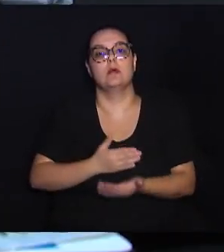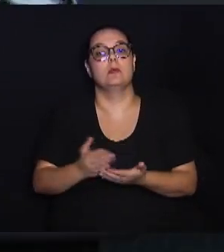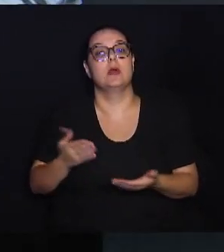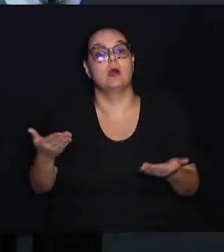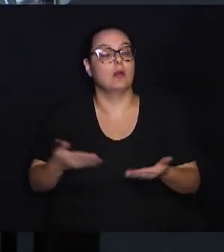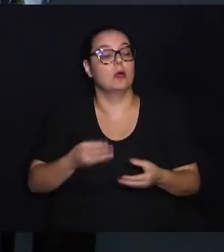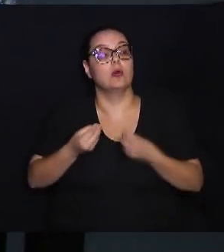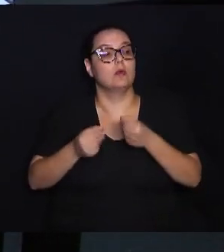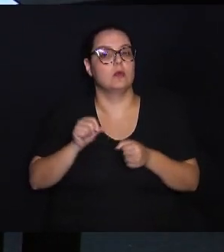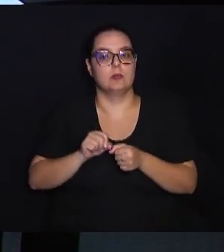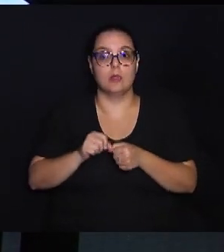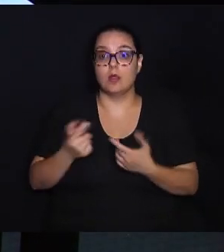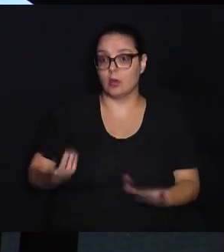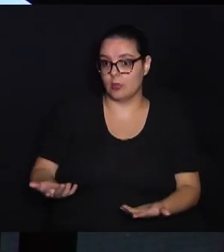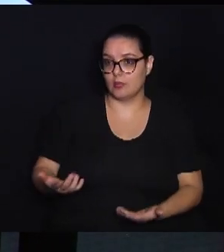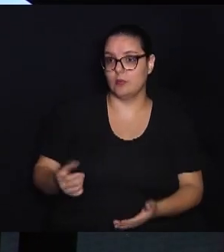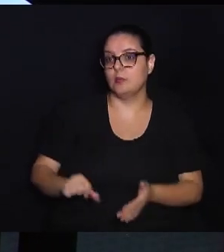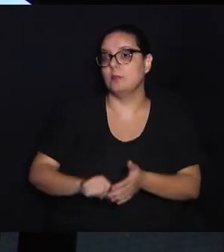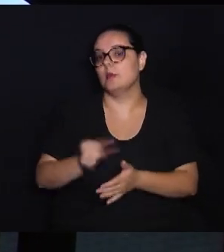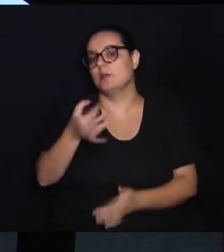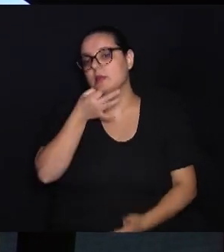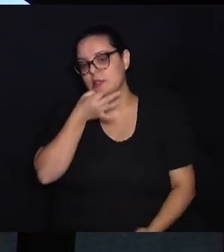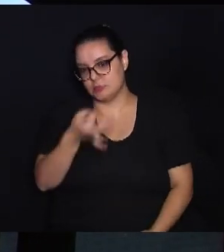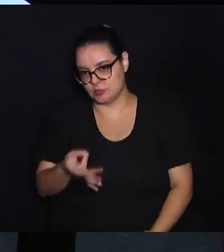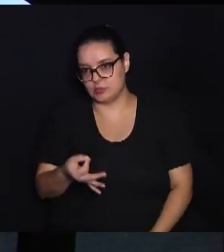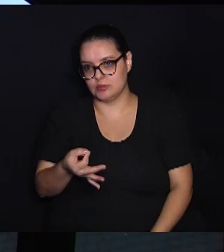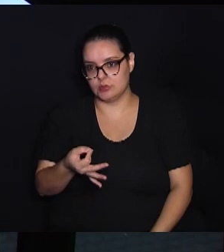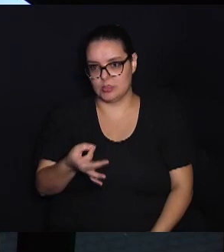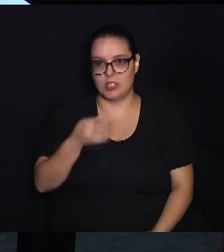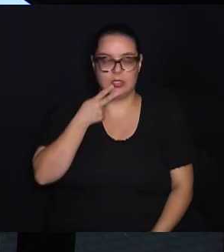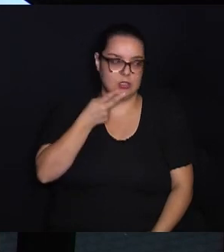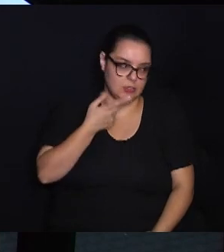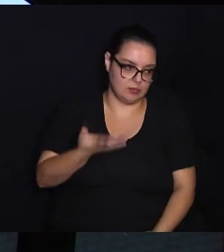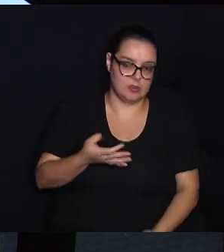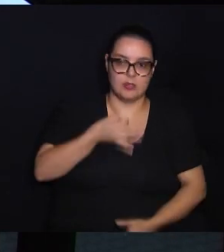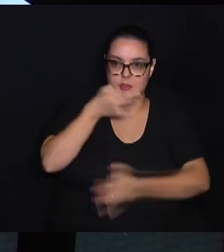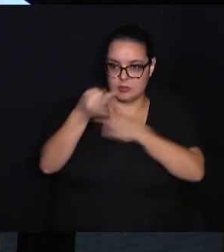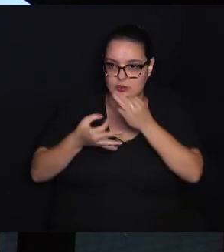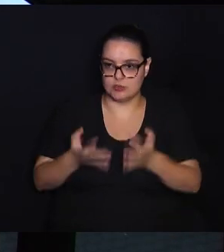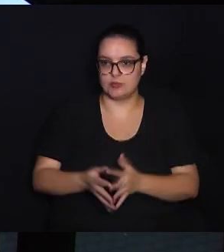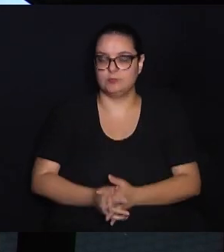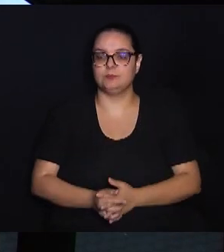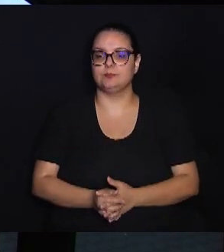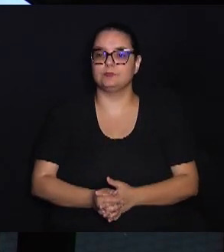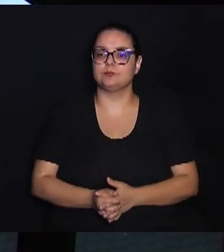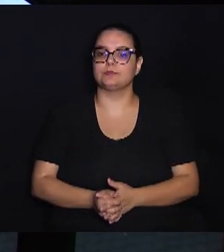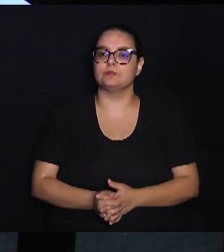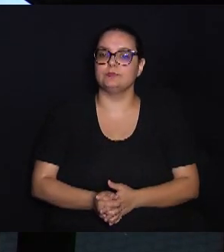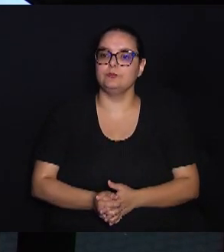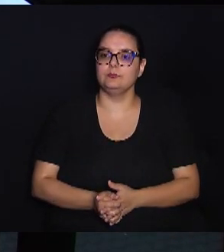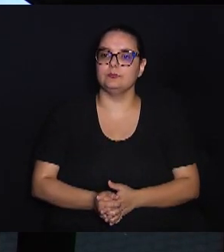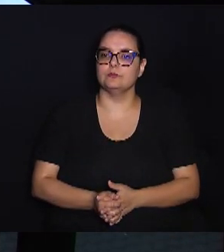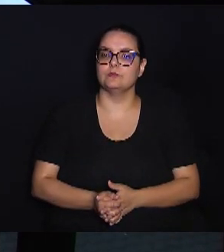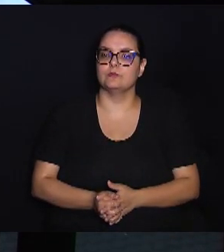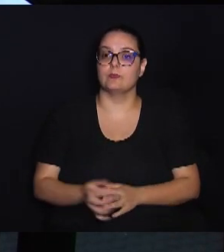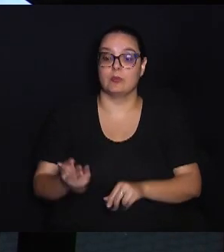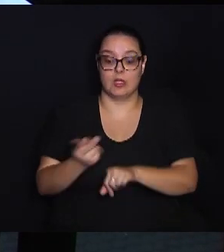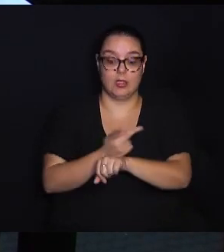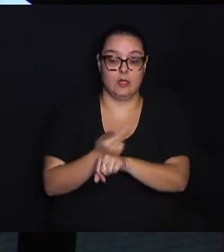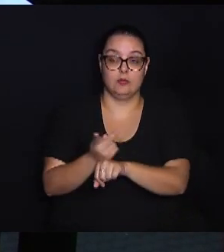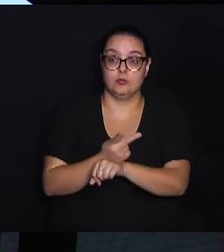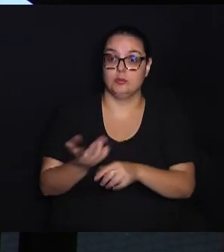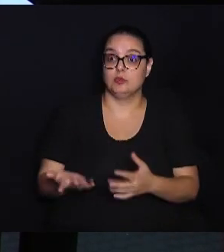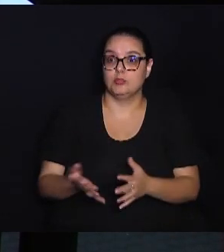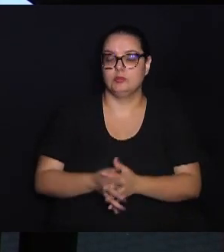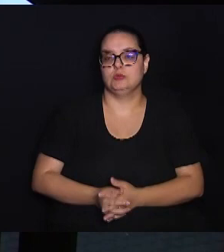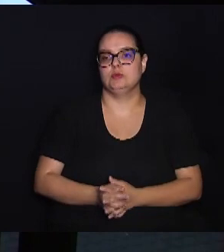de agora. Como que ele faz isso? Olha, a primeira sugestão, né, a gente fala isso no campo da sugestão, é que essa